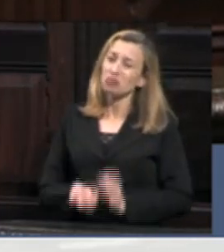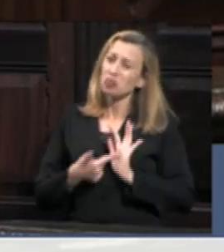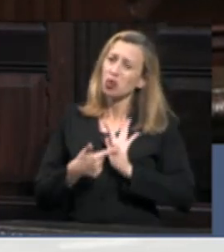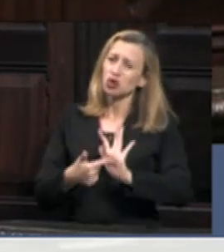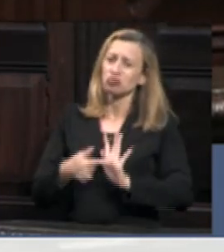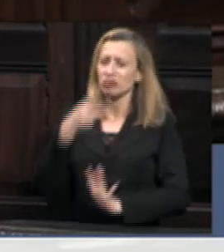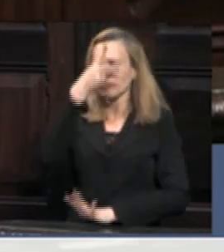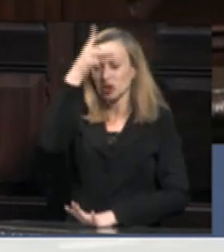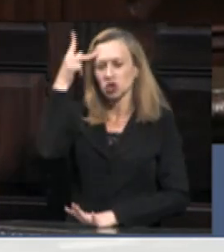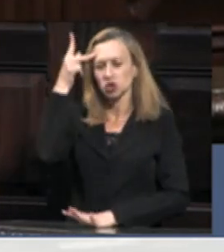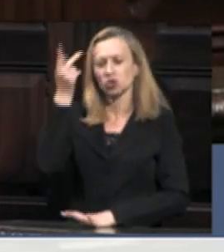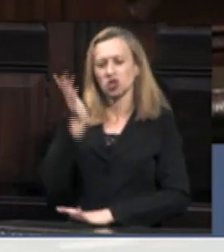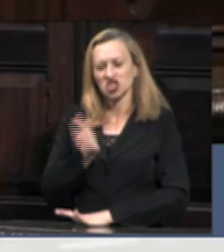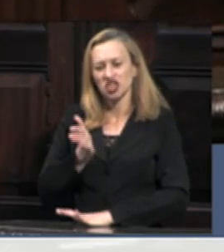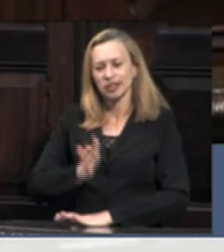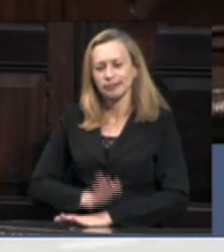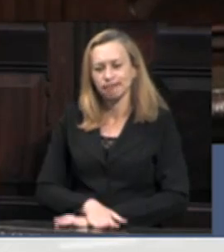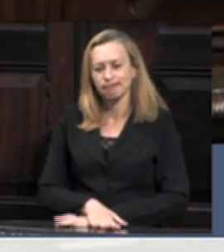pessoa já